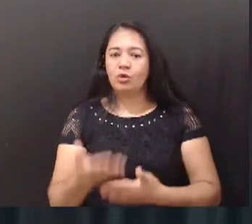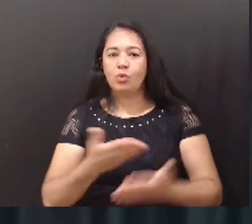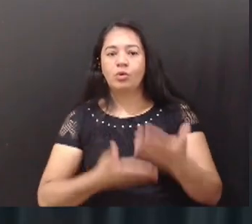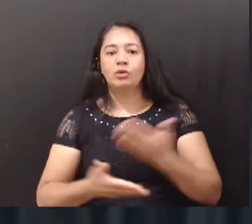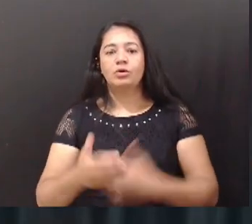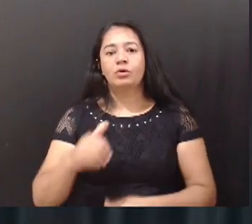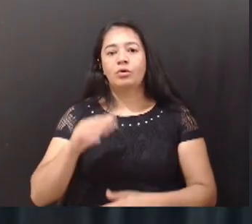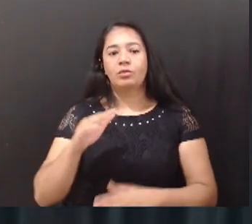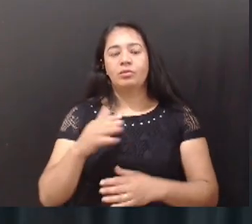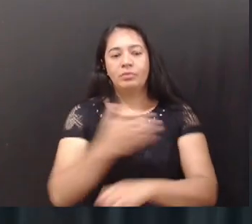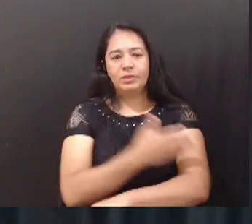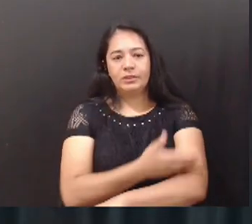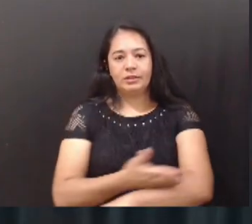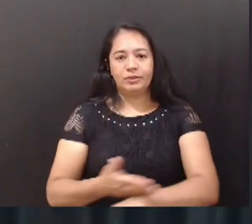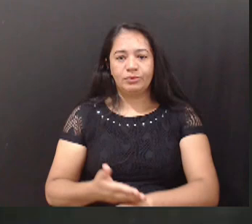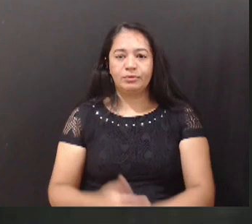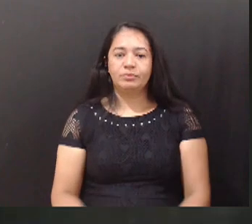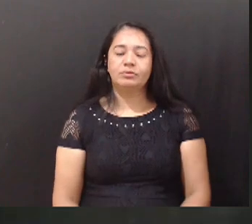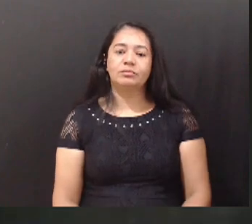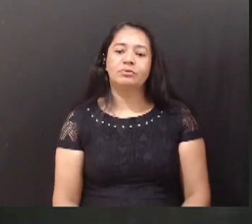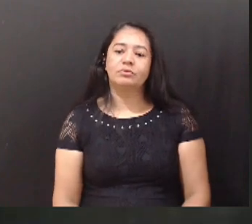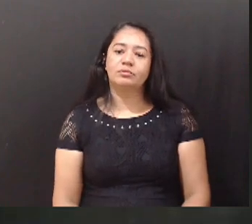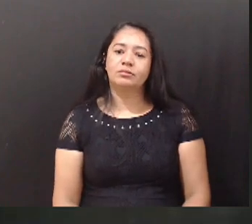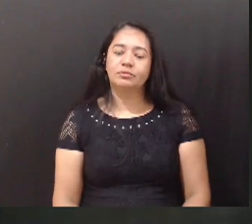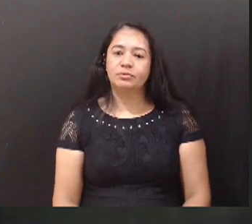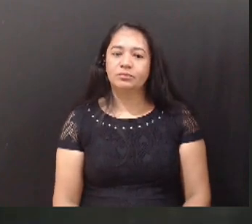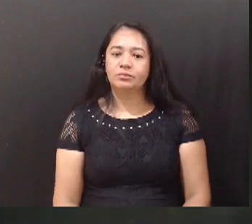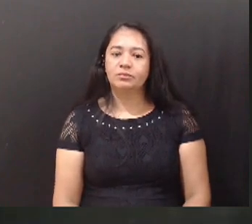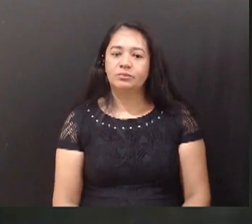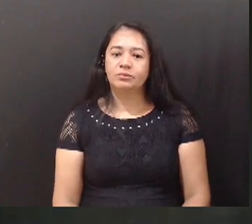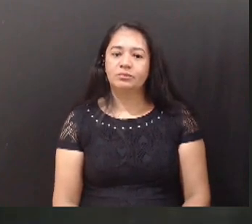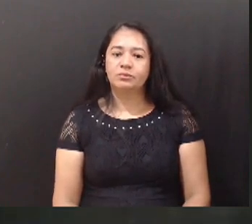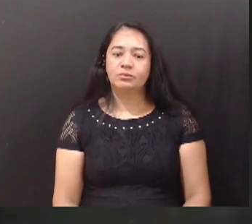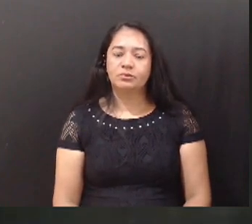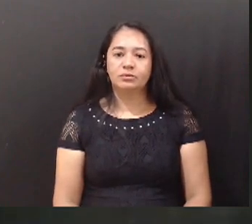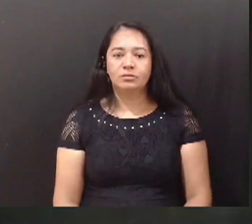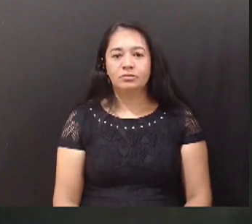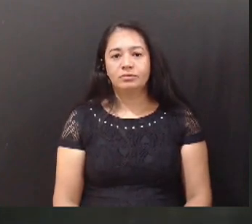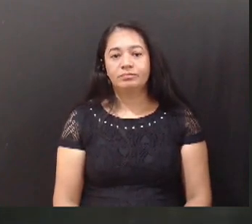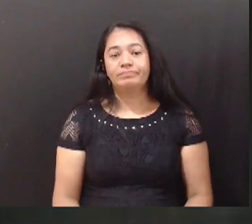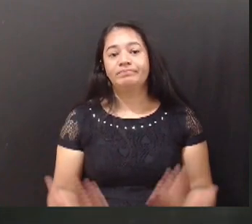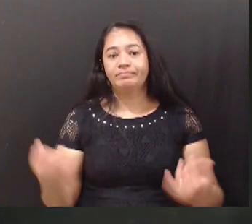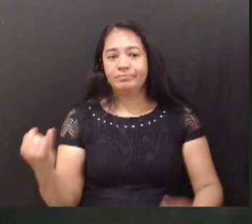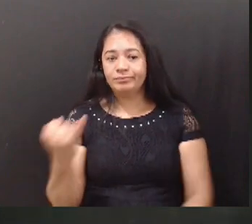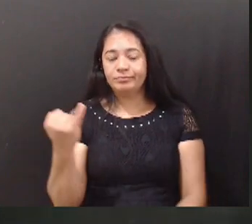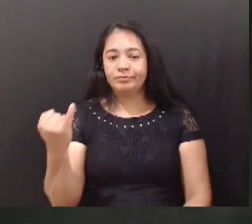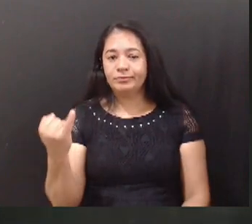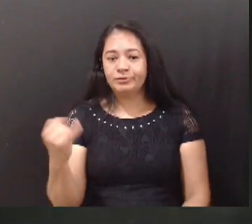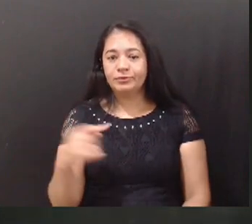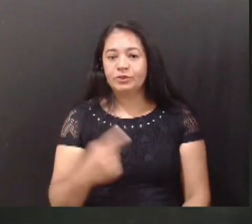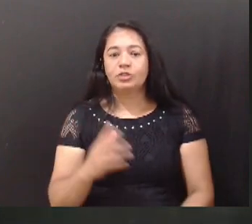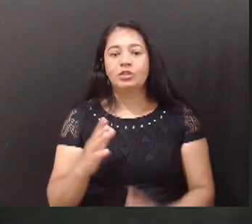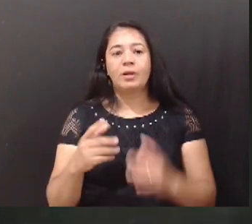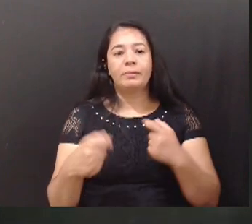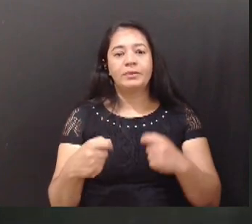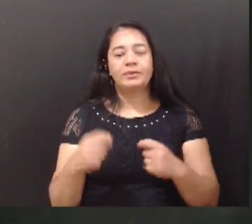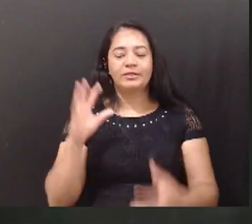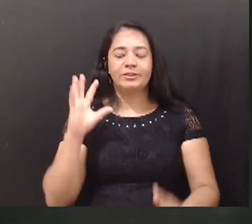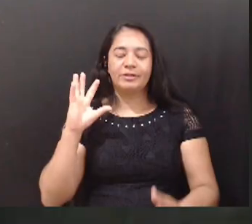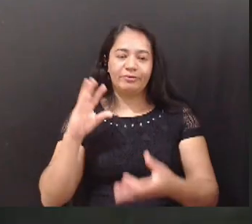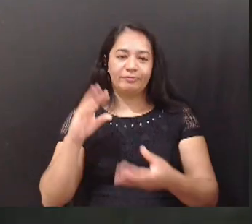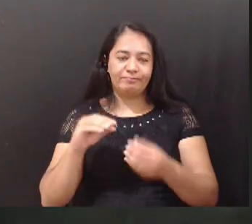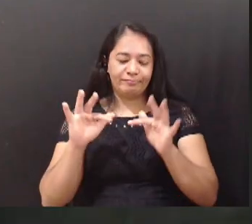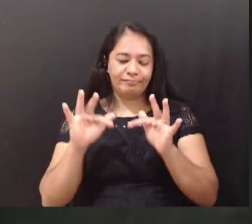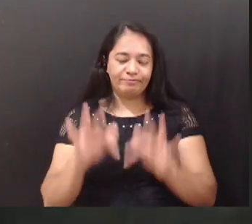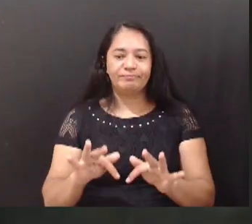gentileza. Uau, maravilha, olha só, né? Importante demais, a gente precisa encerrar o programa. A gente